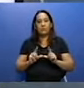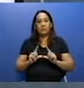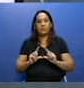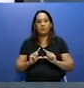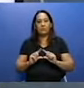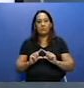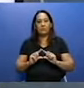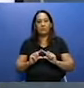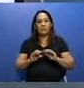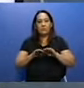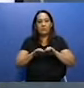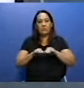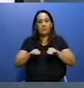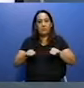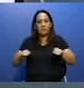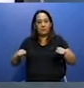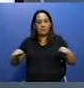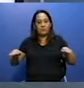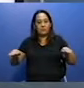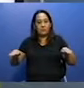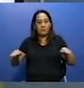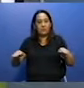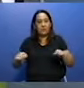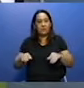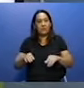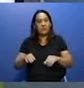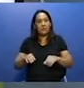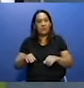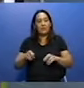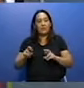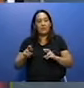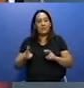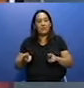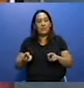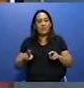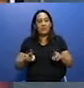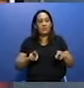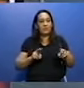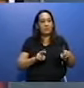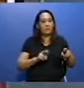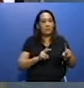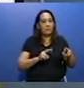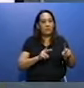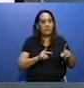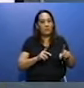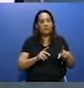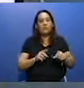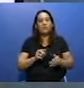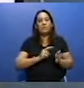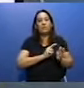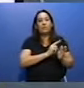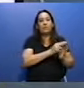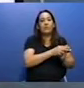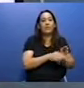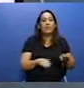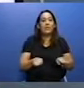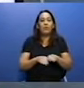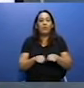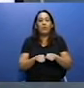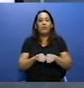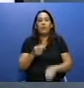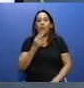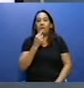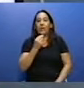geométricas planas? Olha só. E elas estão diferentes na forma e na cor, tá vendo?